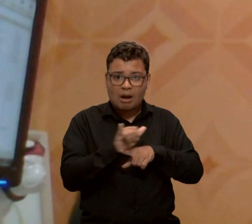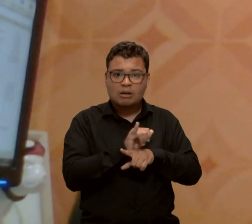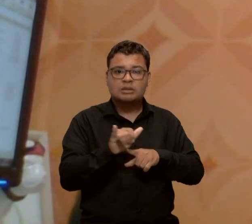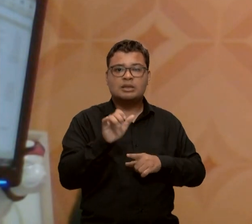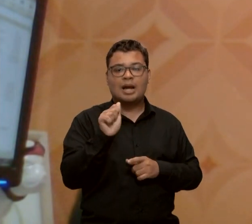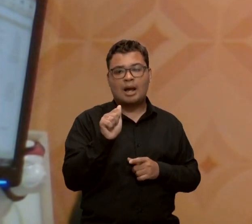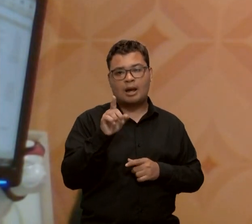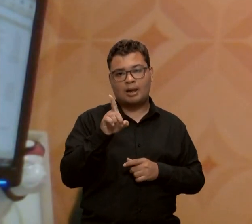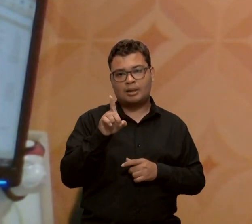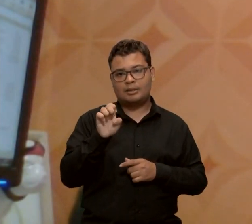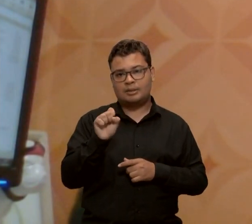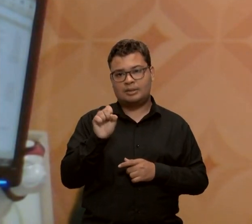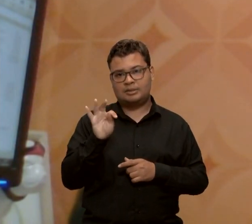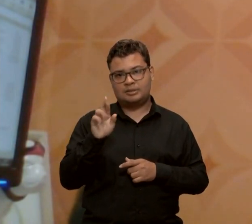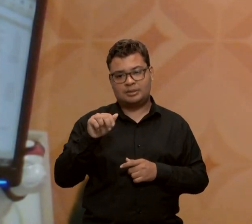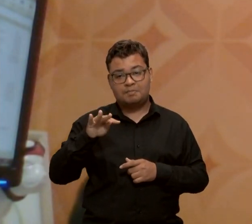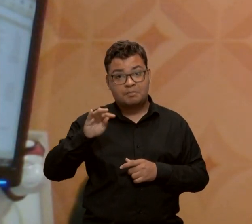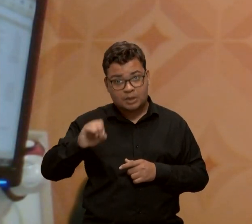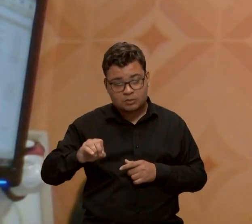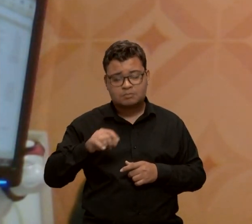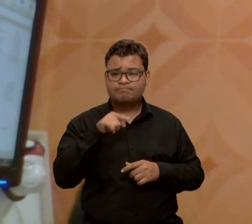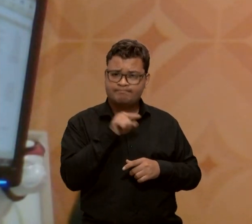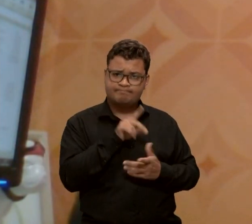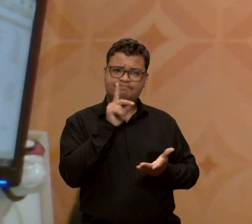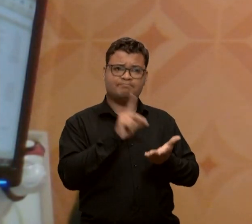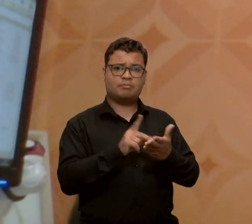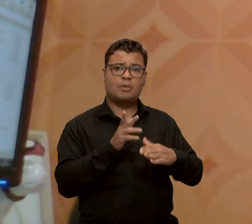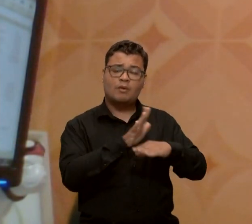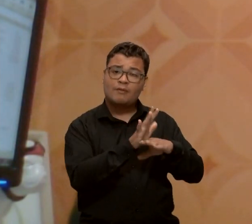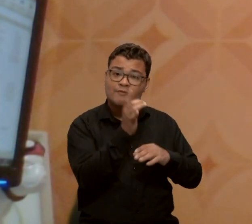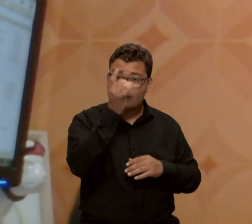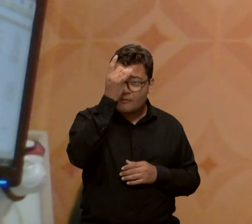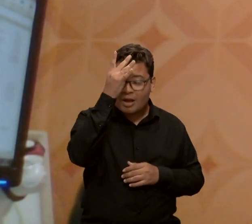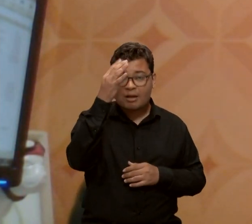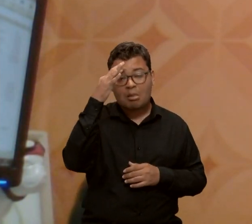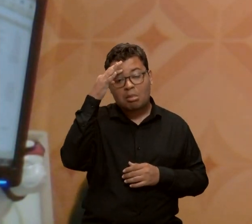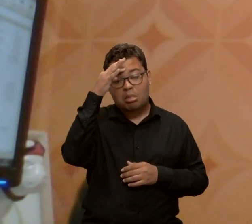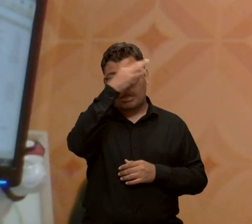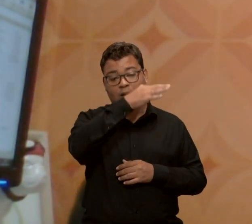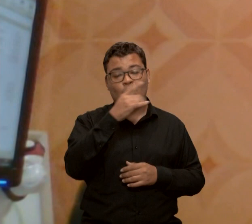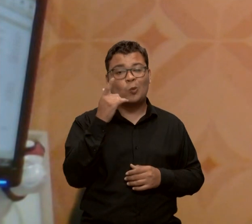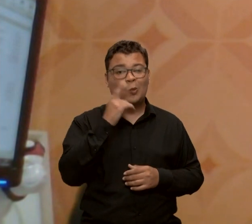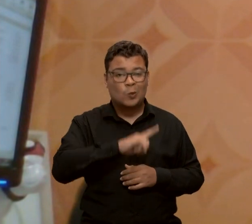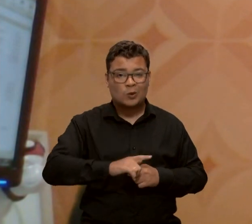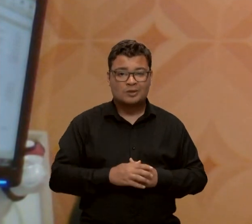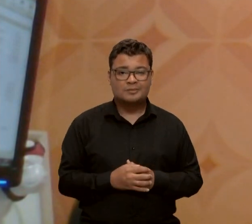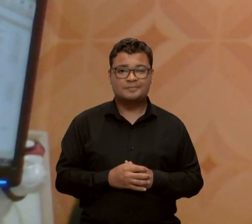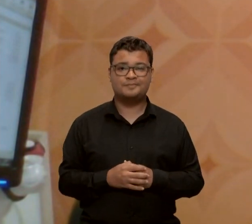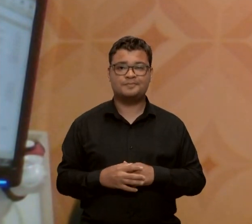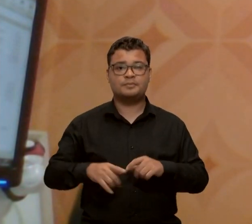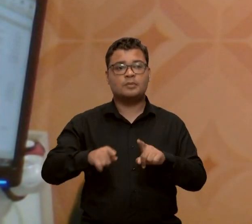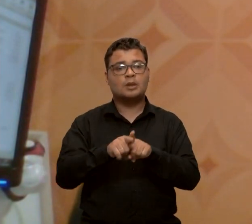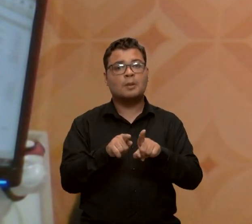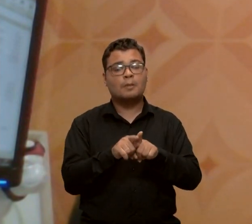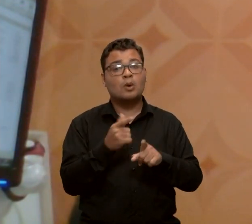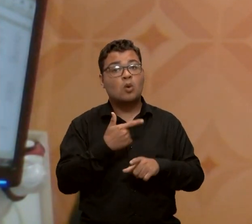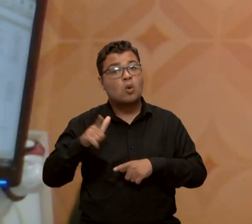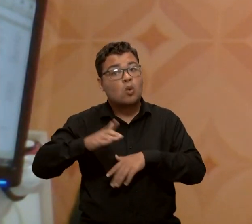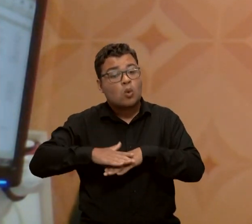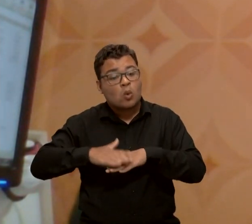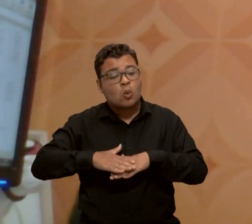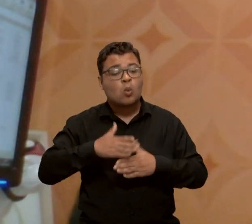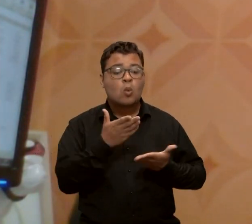isso realmente ele facilita, né, desvia a atenção do animal. Em relação a outros cuidados que a gente precisa